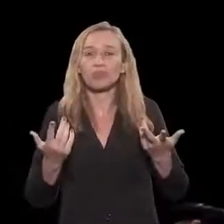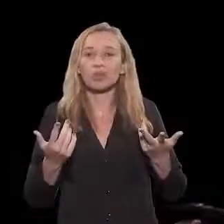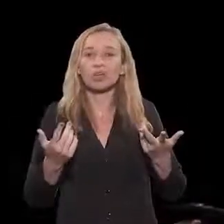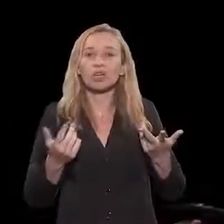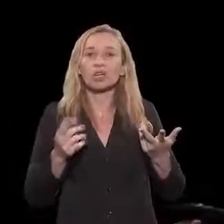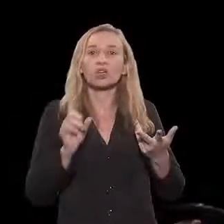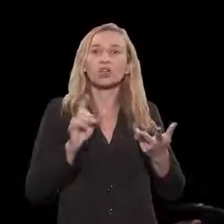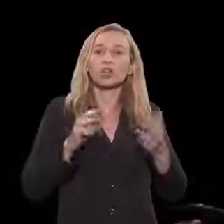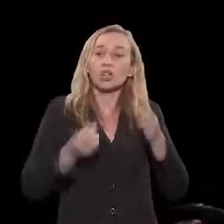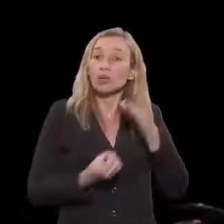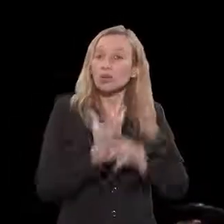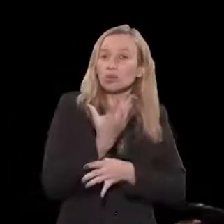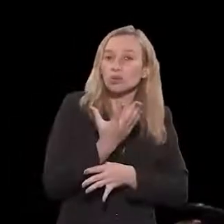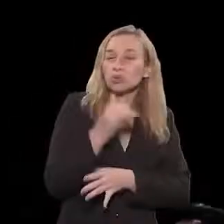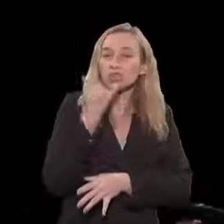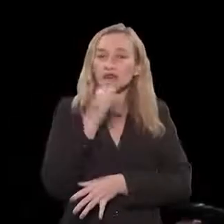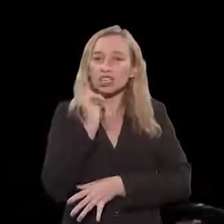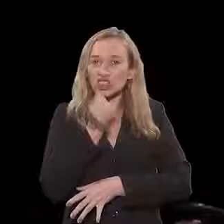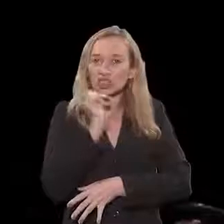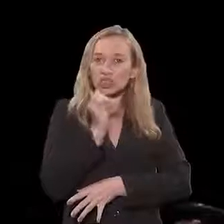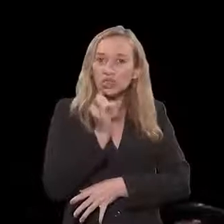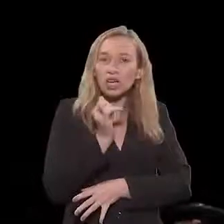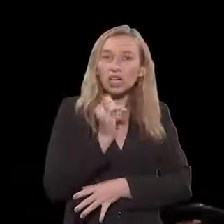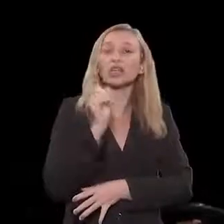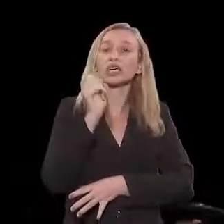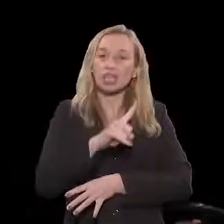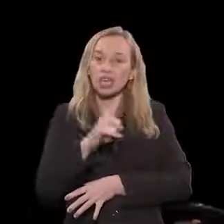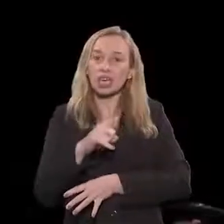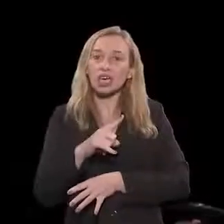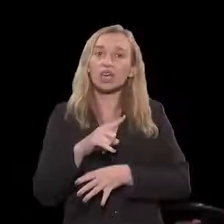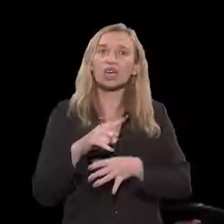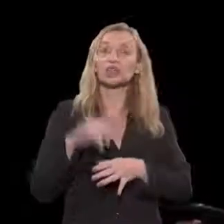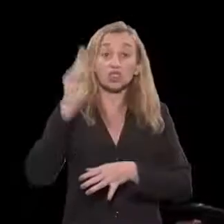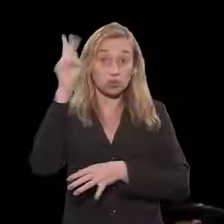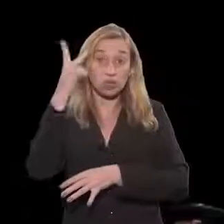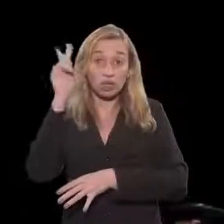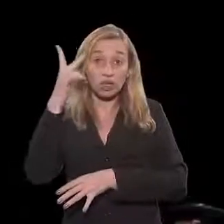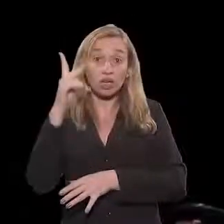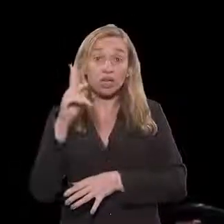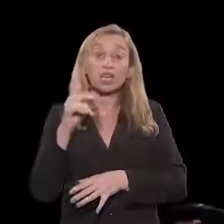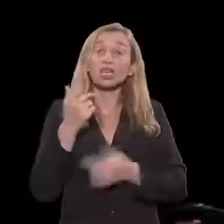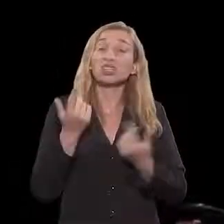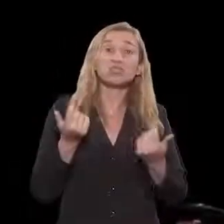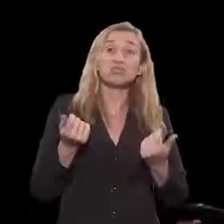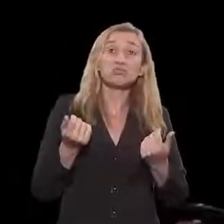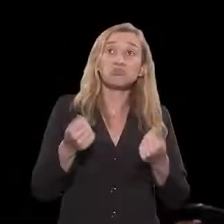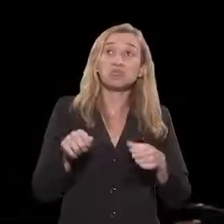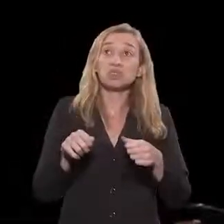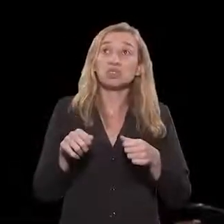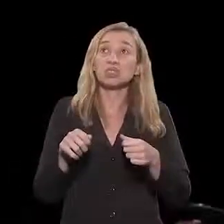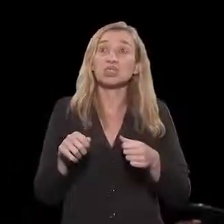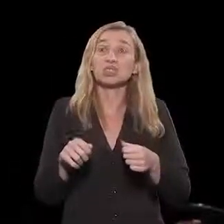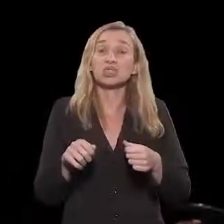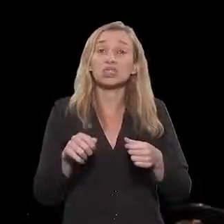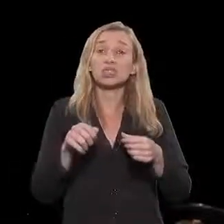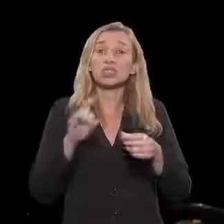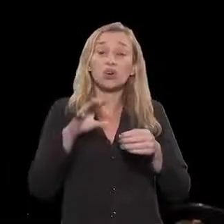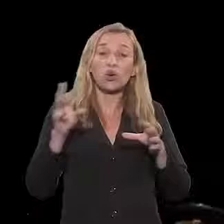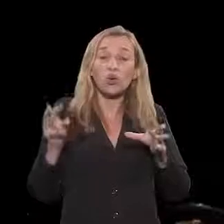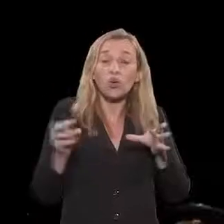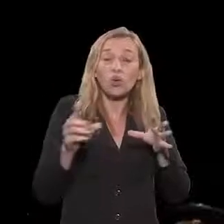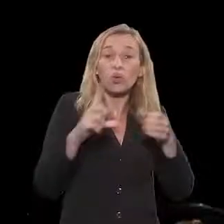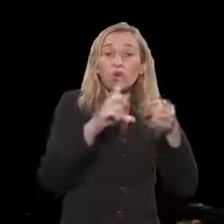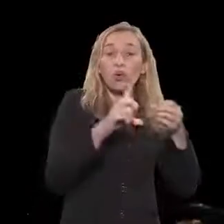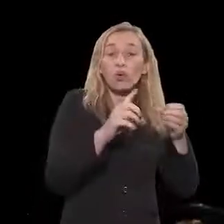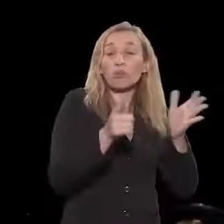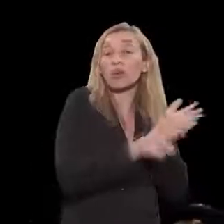discursiva. O samba, por si só, ele produz uma narrativa que é uma fonte histórica e que não necessariamente está em algum